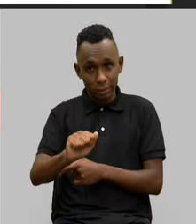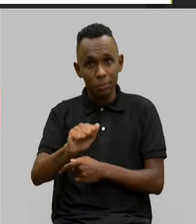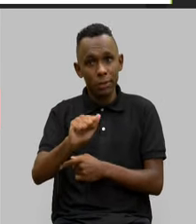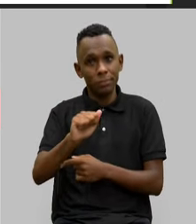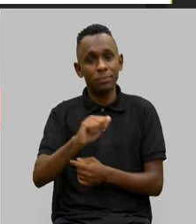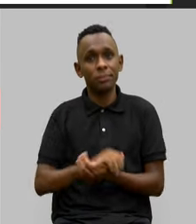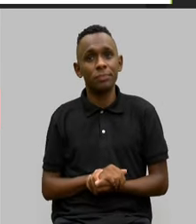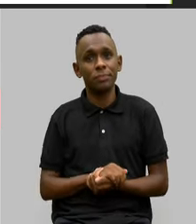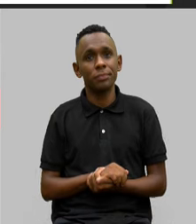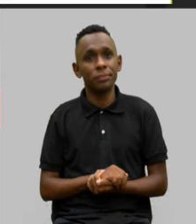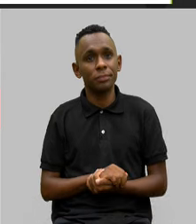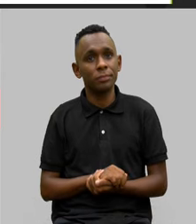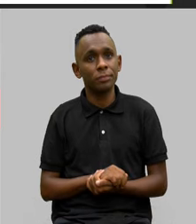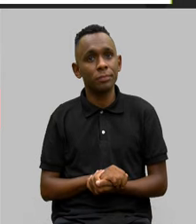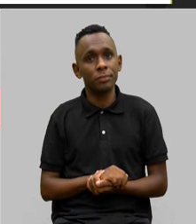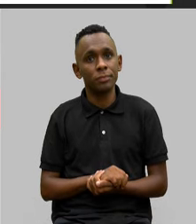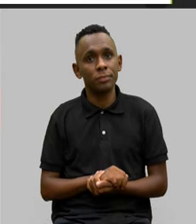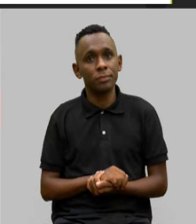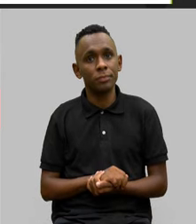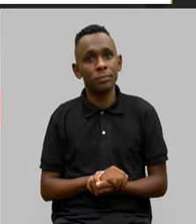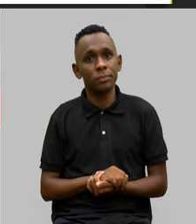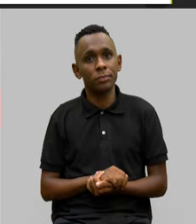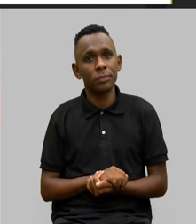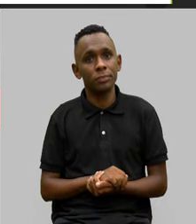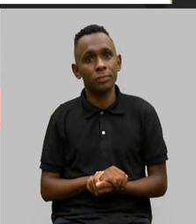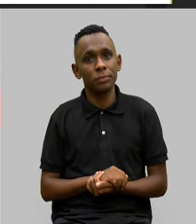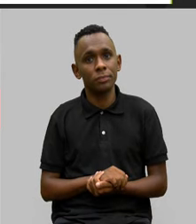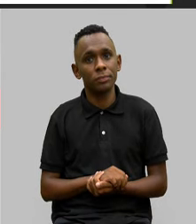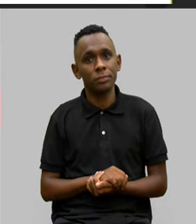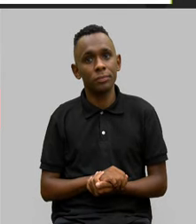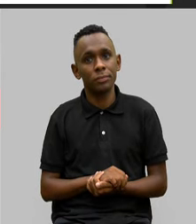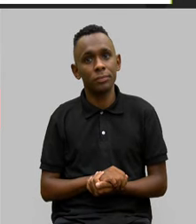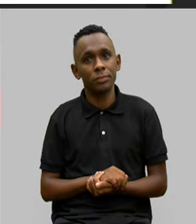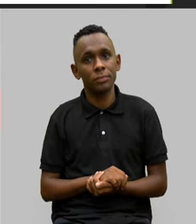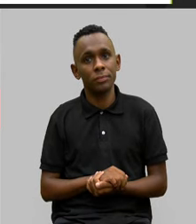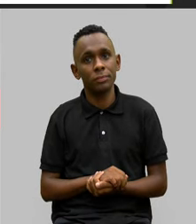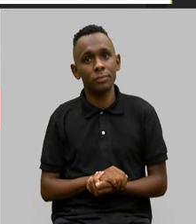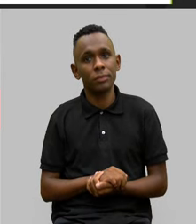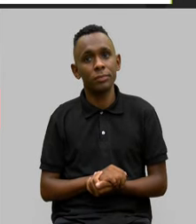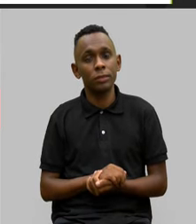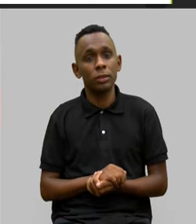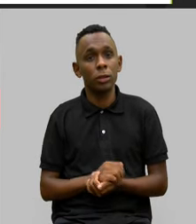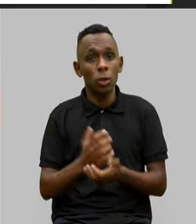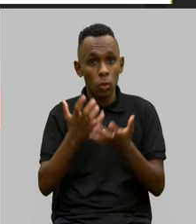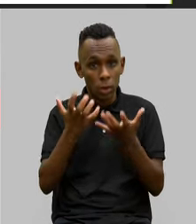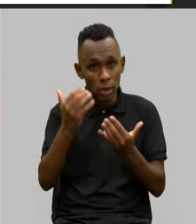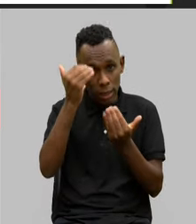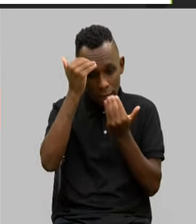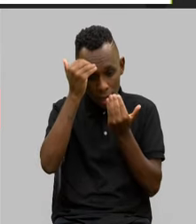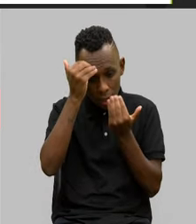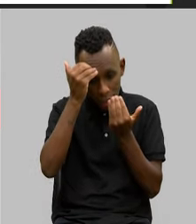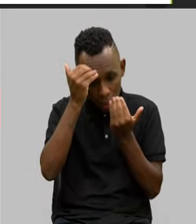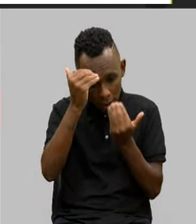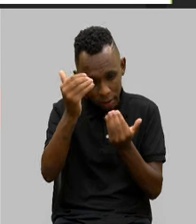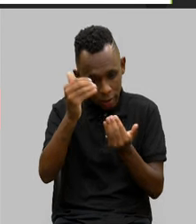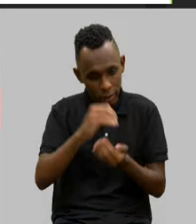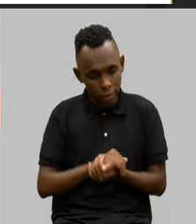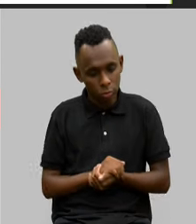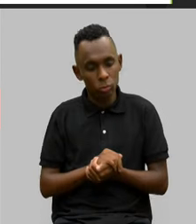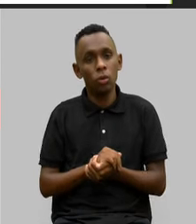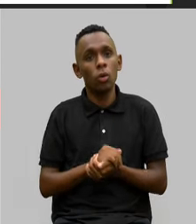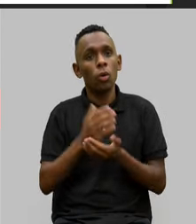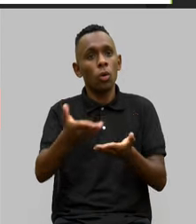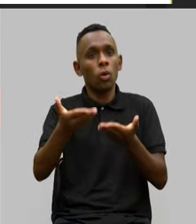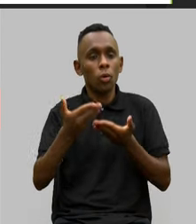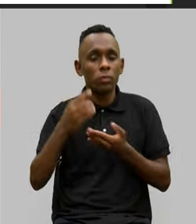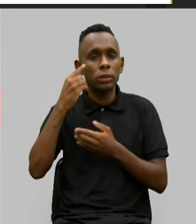germoplasma Deixa eu ver se eu acerto isto eh eu gostaria muito de agradecer a o convite da